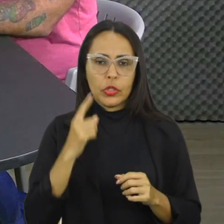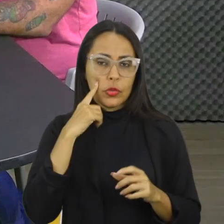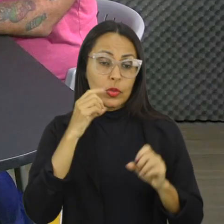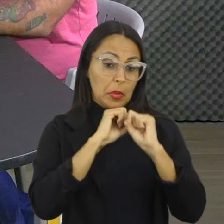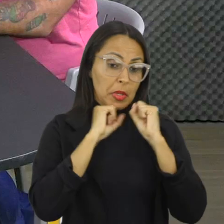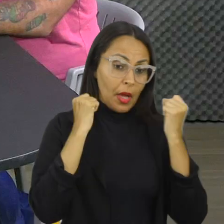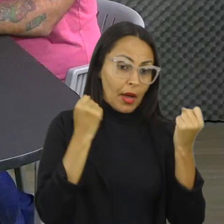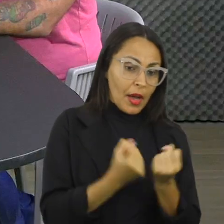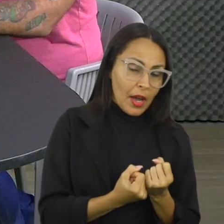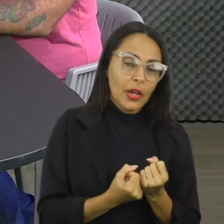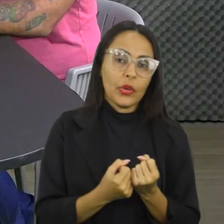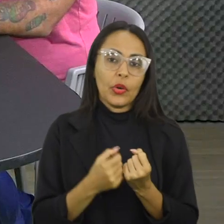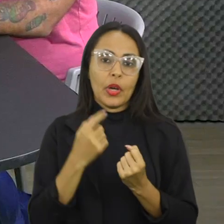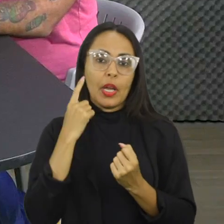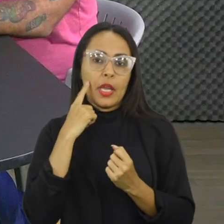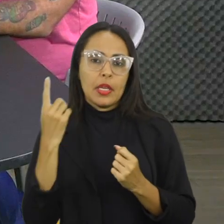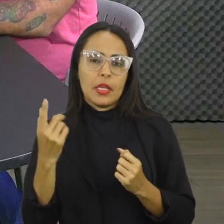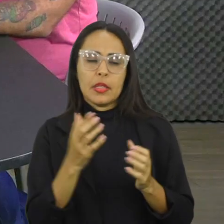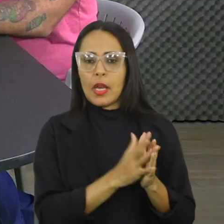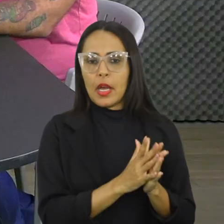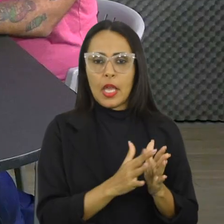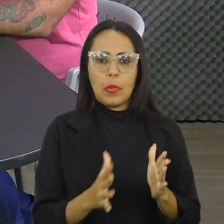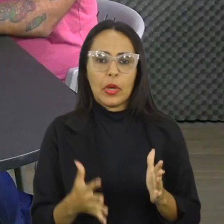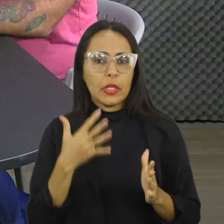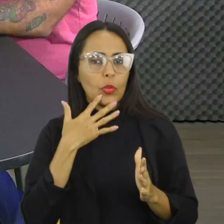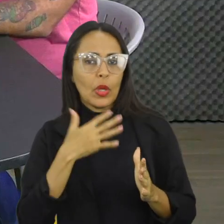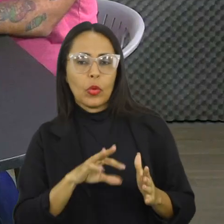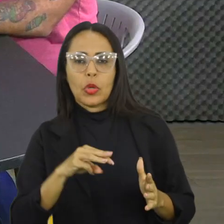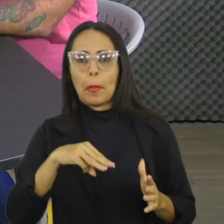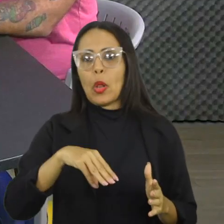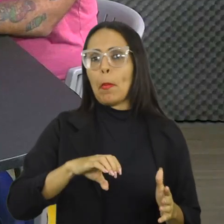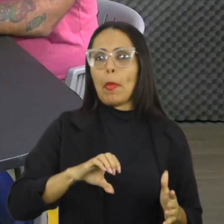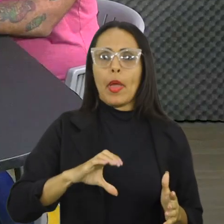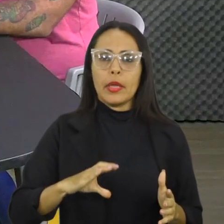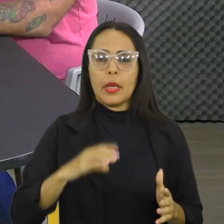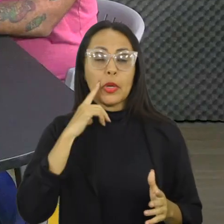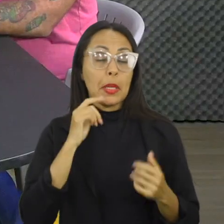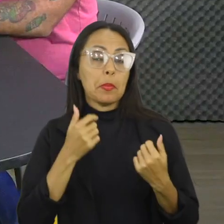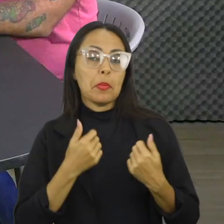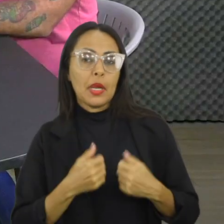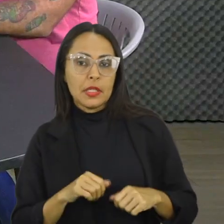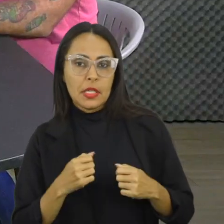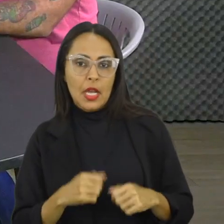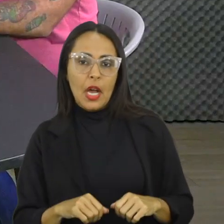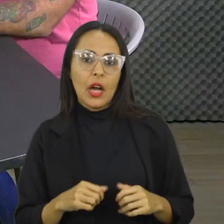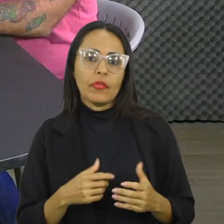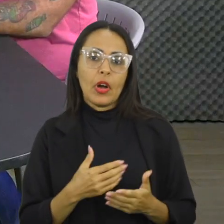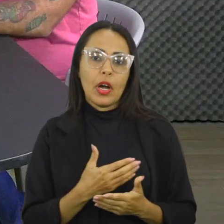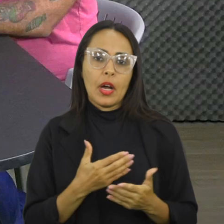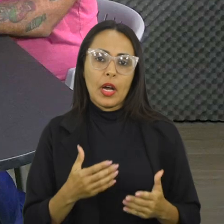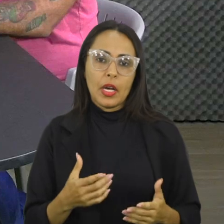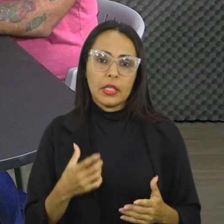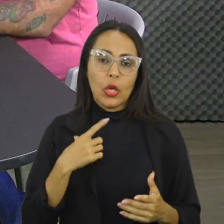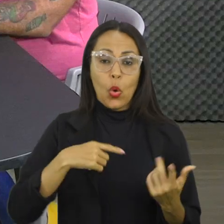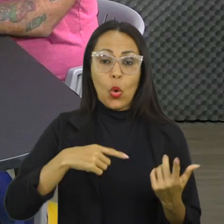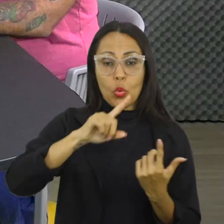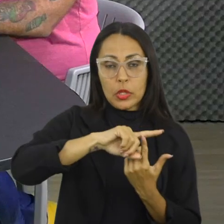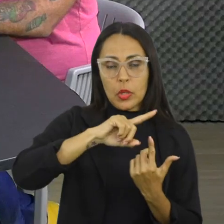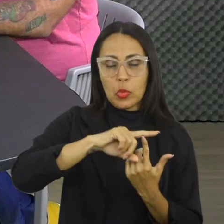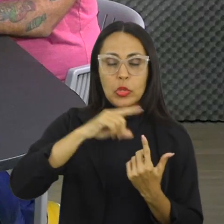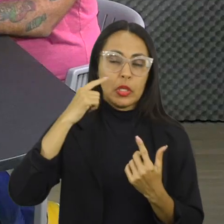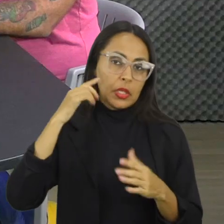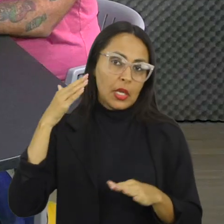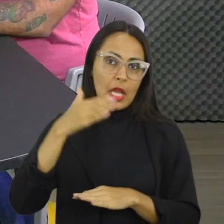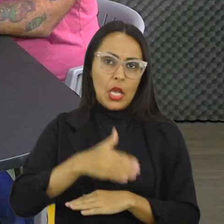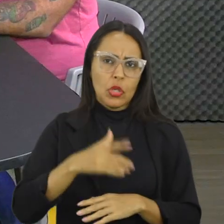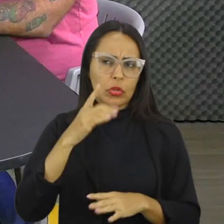seminário e ele, na época, não era reconhecido pelo MEC, porque a gente precisava de um tipo de ingresso aí que o